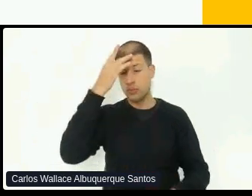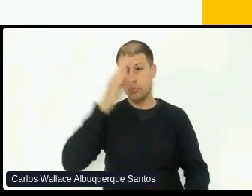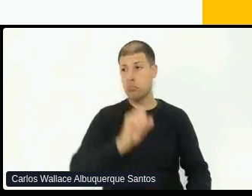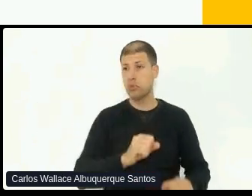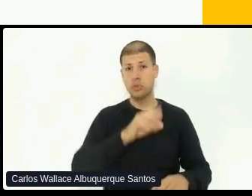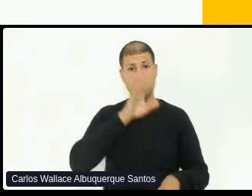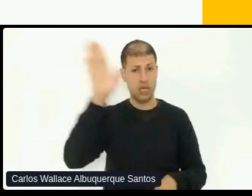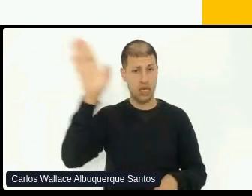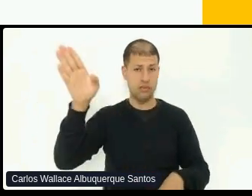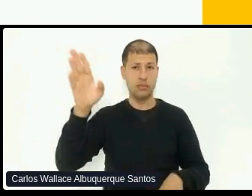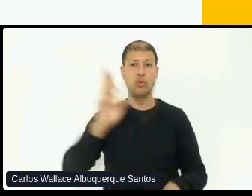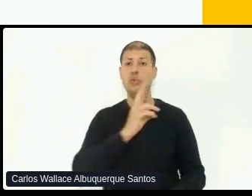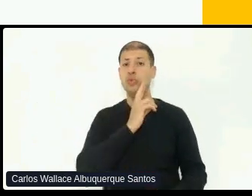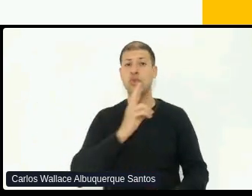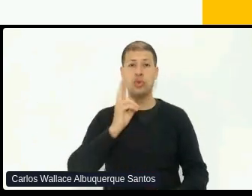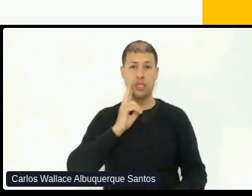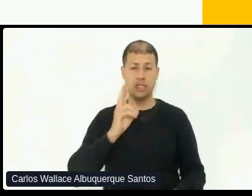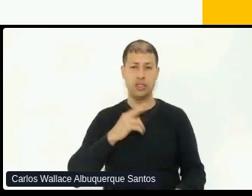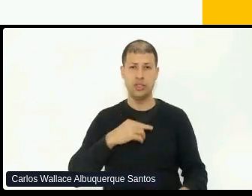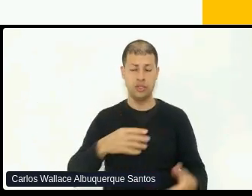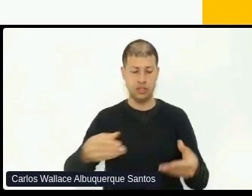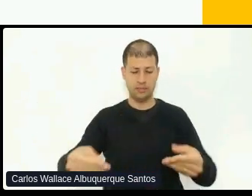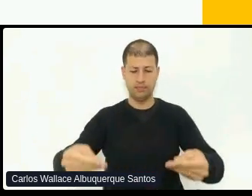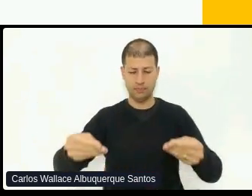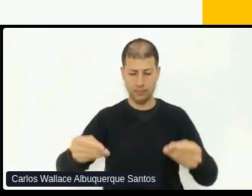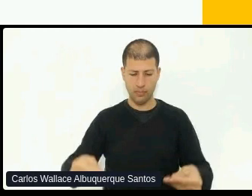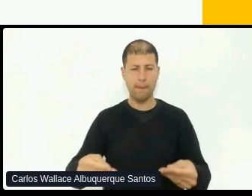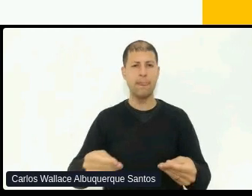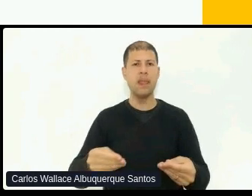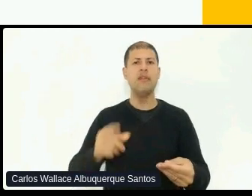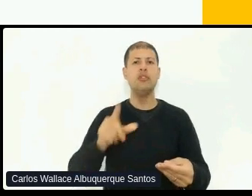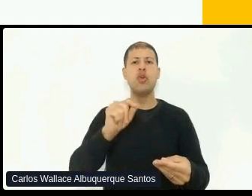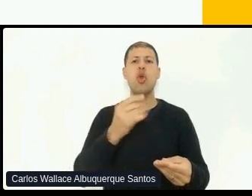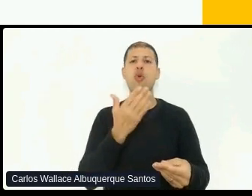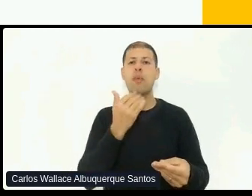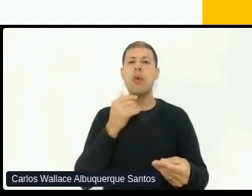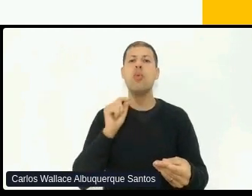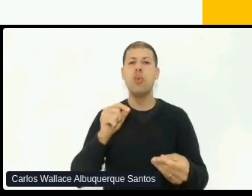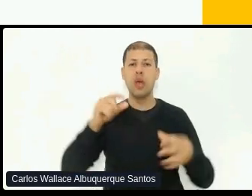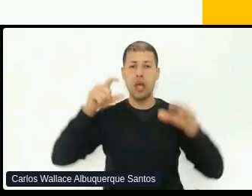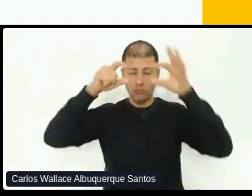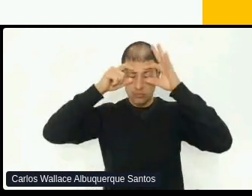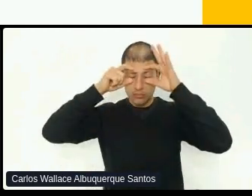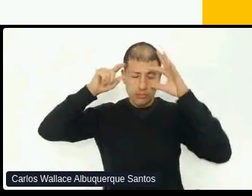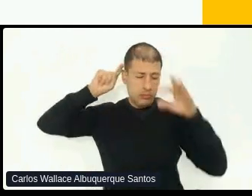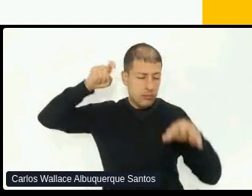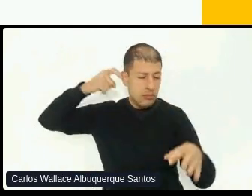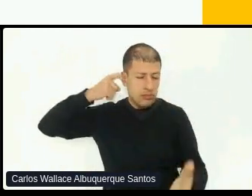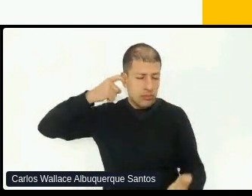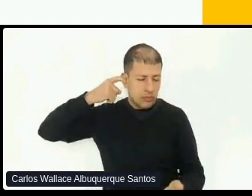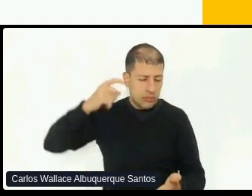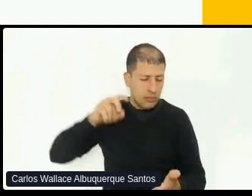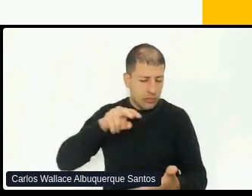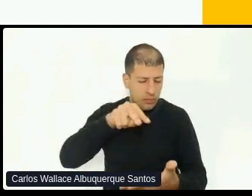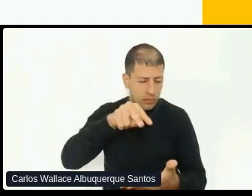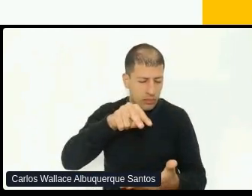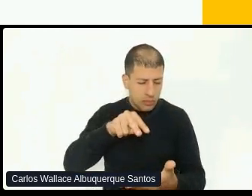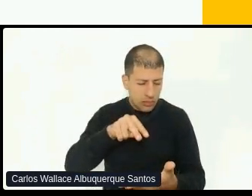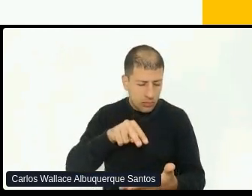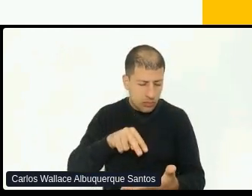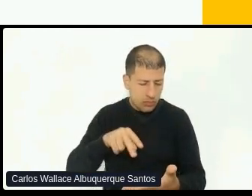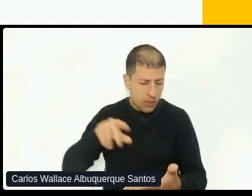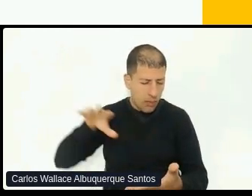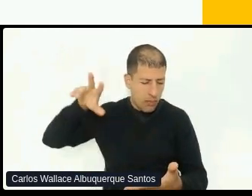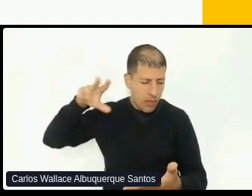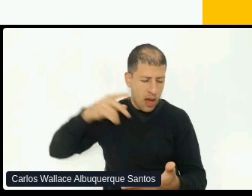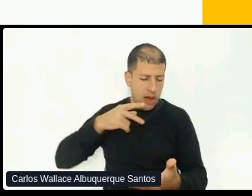um cardápio, colocar o óculos e saber o que está ali no cardápio sem a necessidade de qualquer adaptação adicional. Tá?